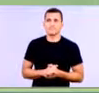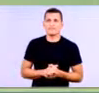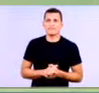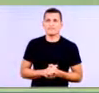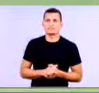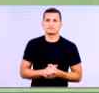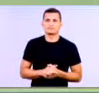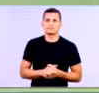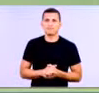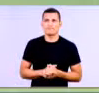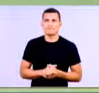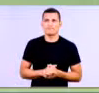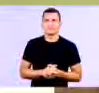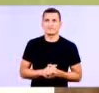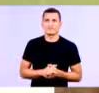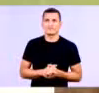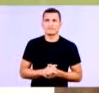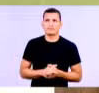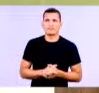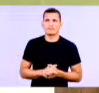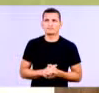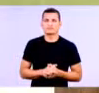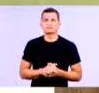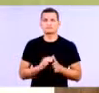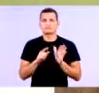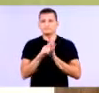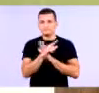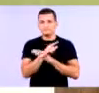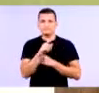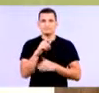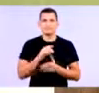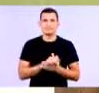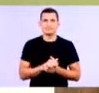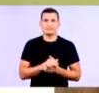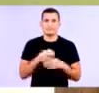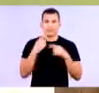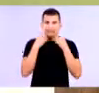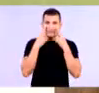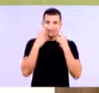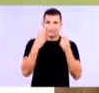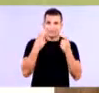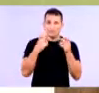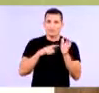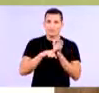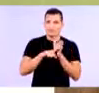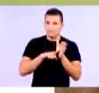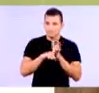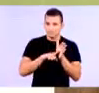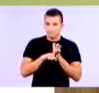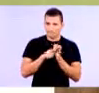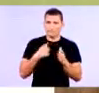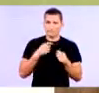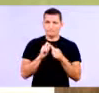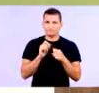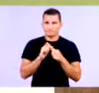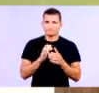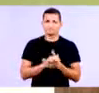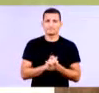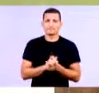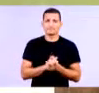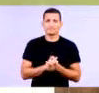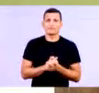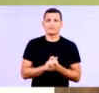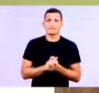que a gente já daqui a pouco vai entrar num outro tema, algo muito interessante que numa pesquisa que eu fiz é sobre um